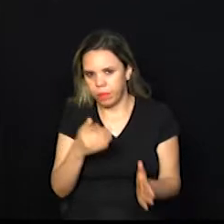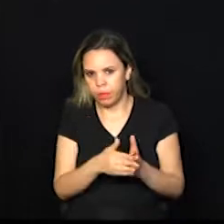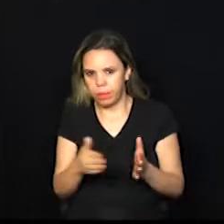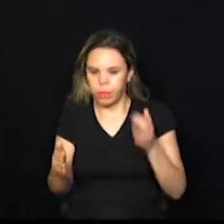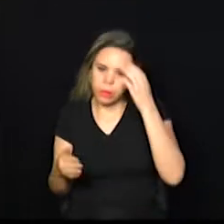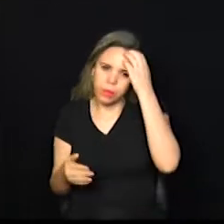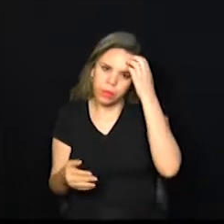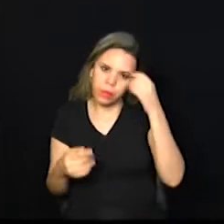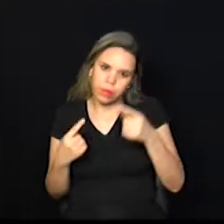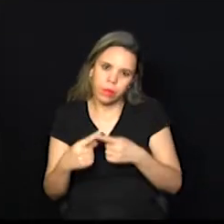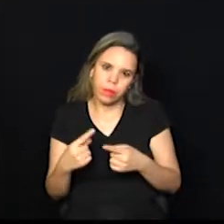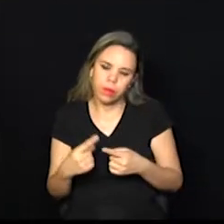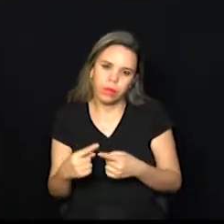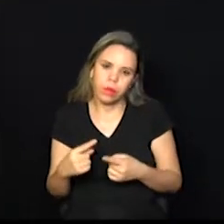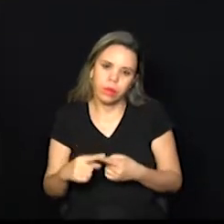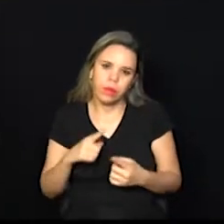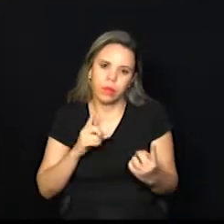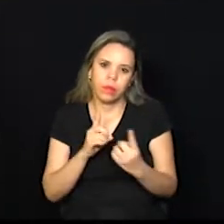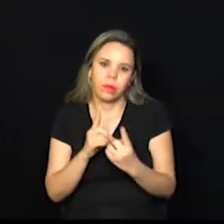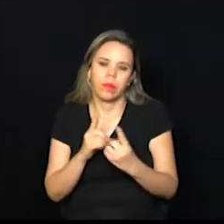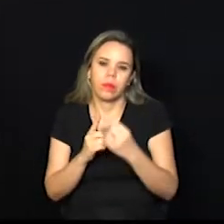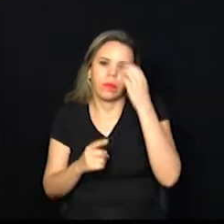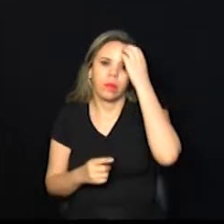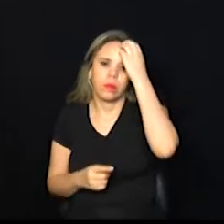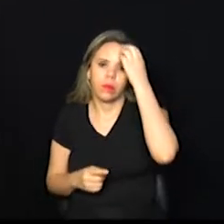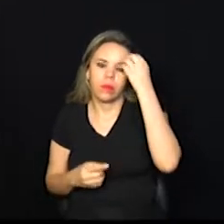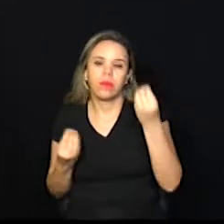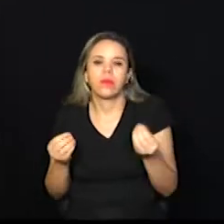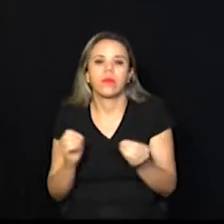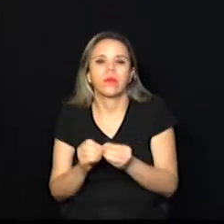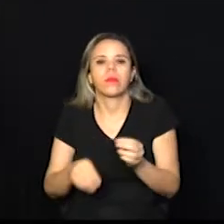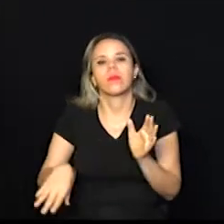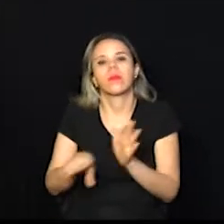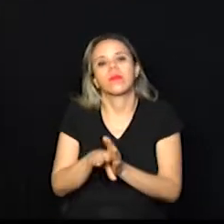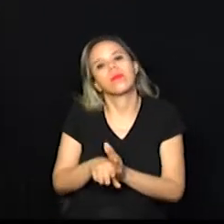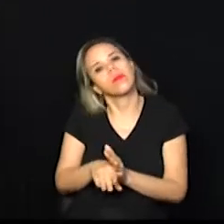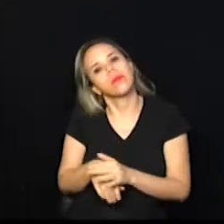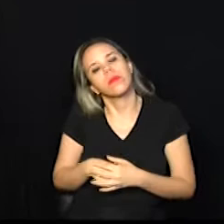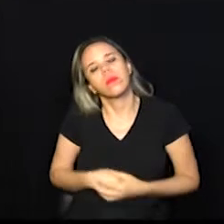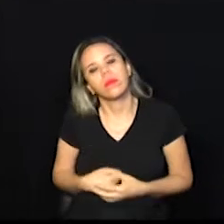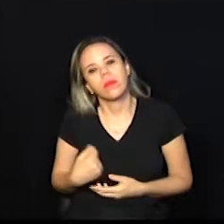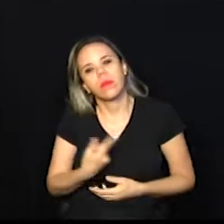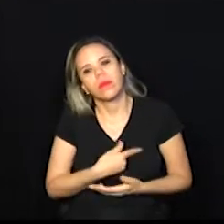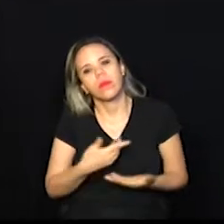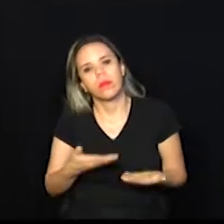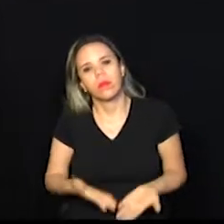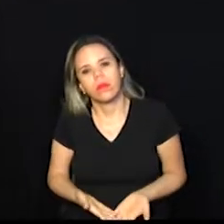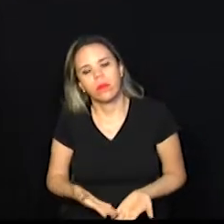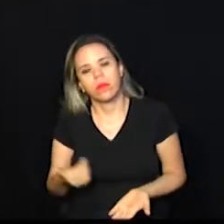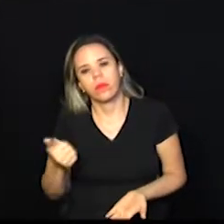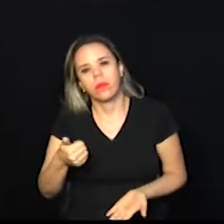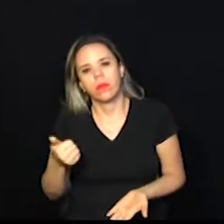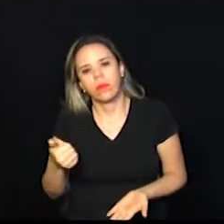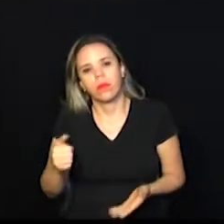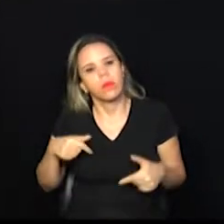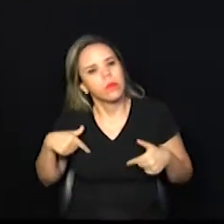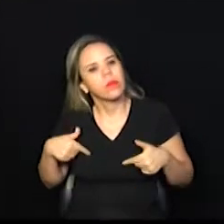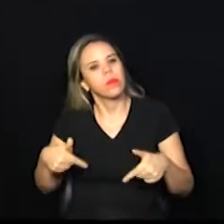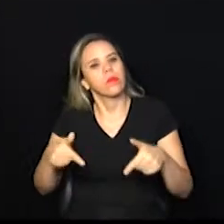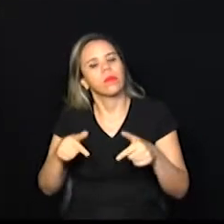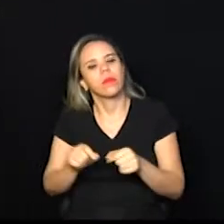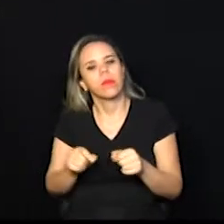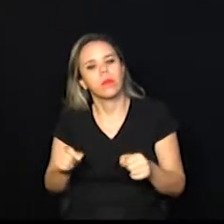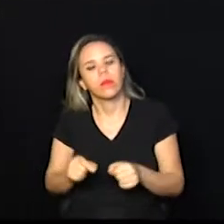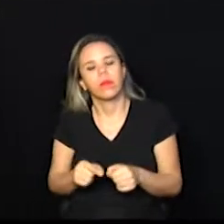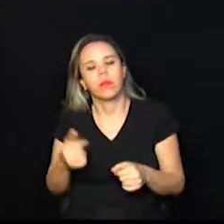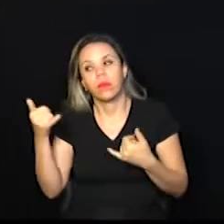quê? Tem o nosso atendimento, como é que a gente faz? Chega o boletim de ocorrência para nós, qual é a primeira atitude? Nós ligamos